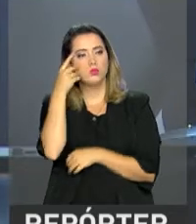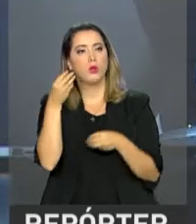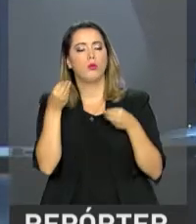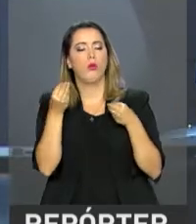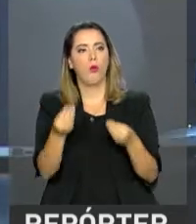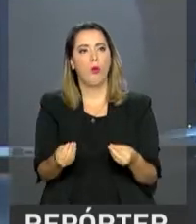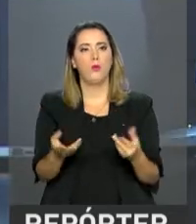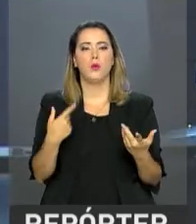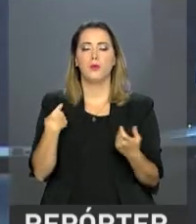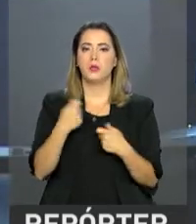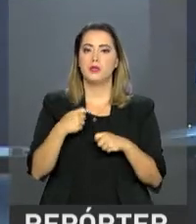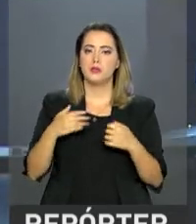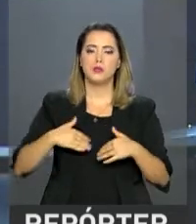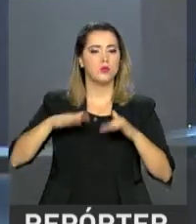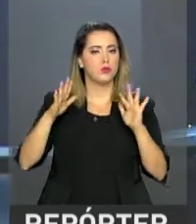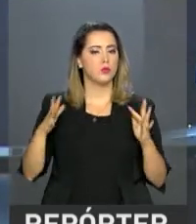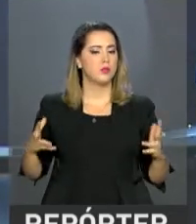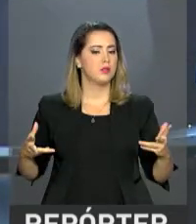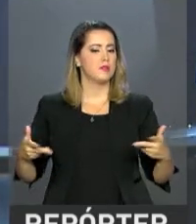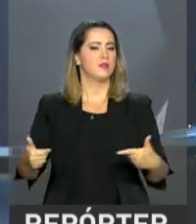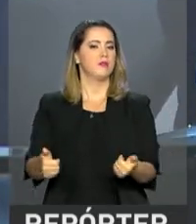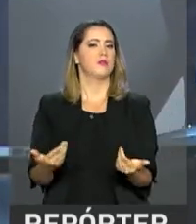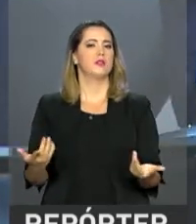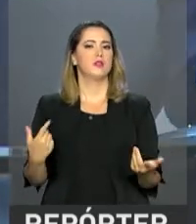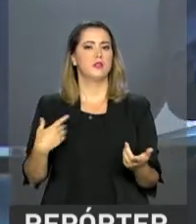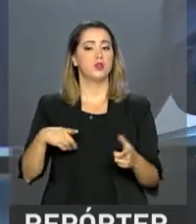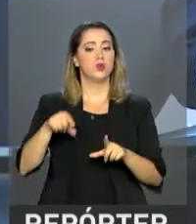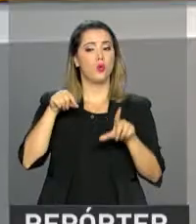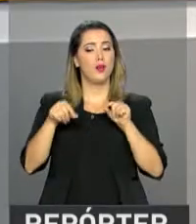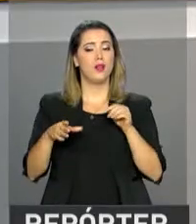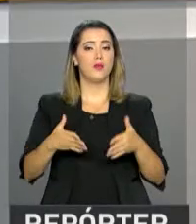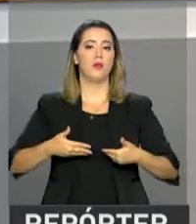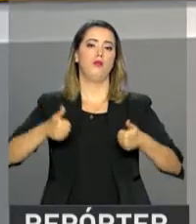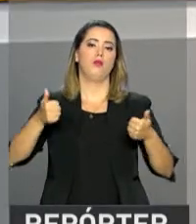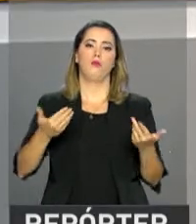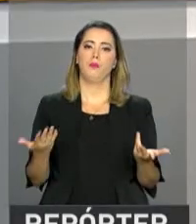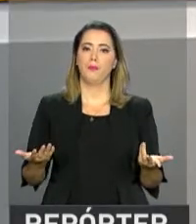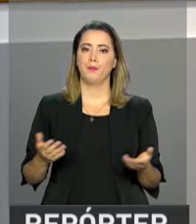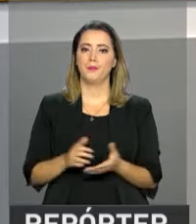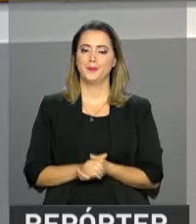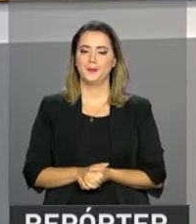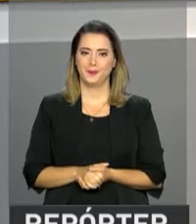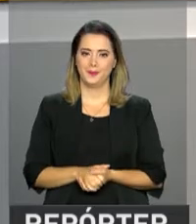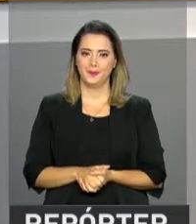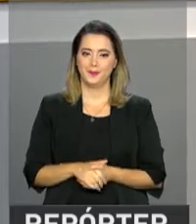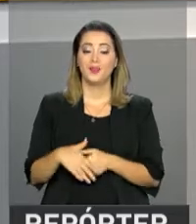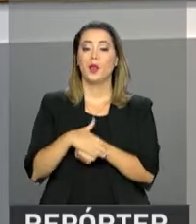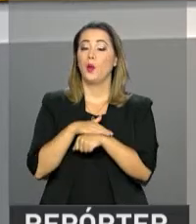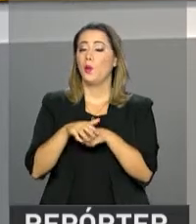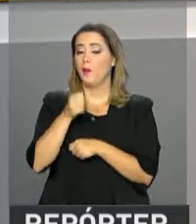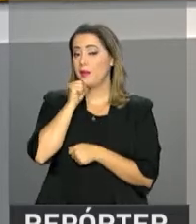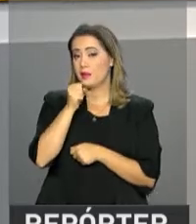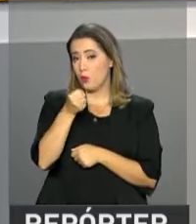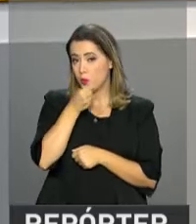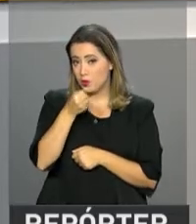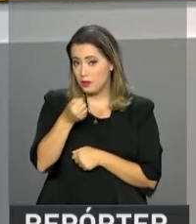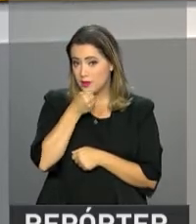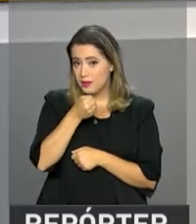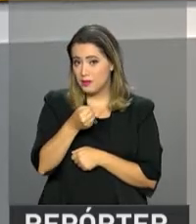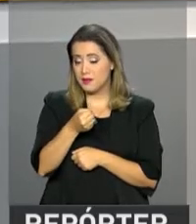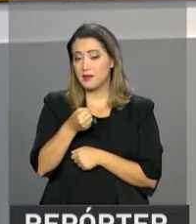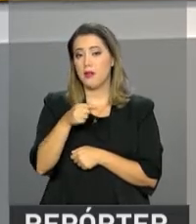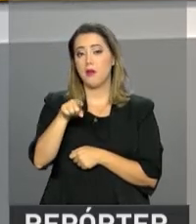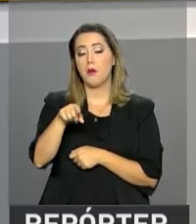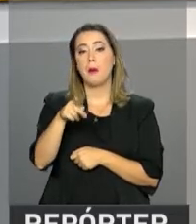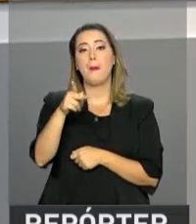a ter mais eficiência a fazer os melhores escolhas conversa com os jornalistas padilha disse que a